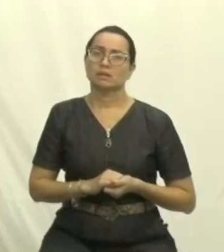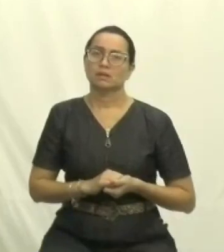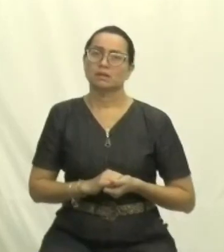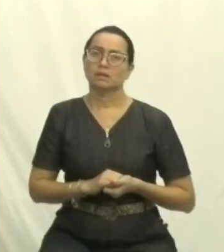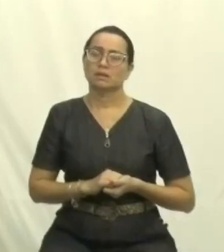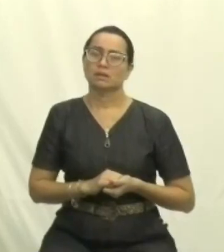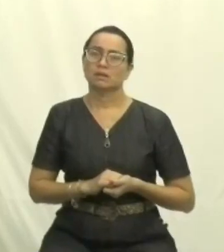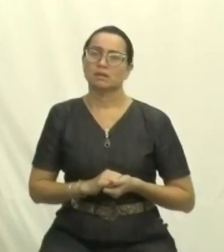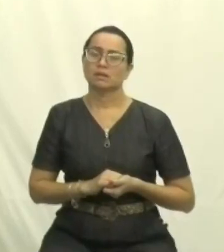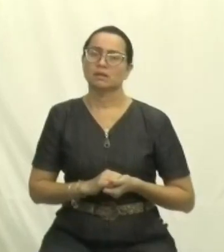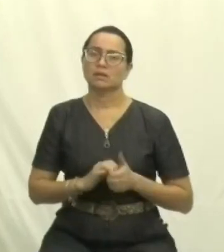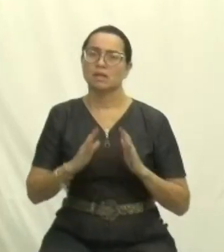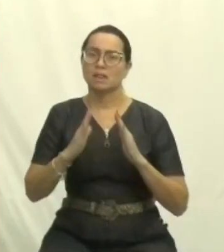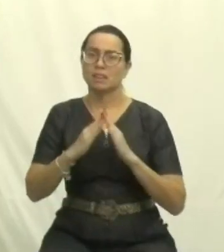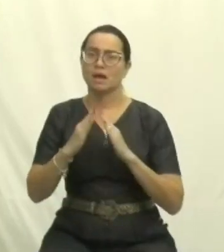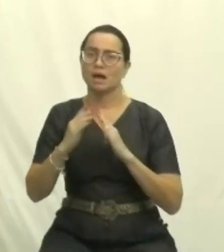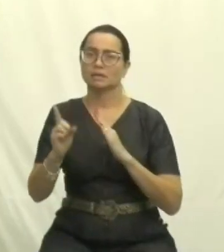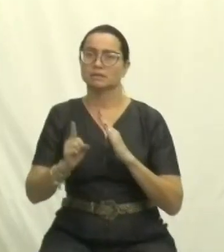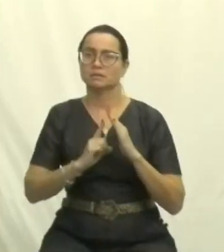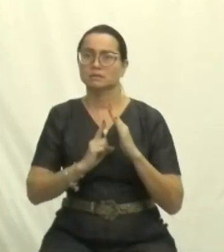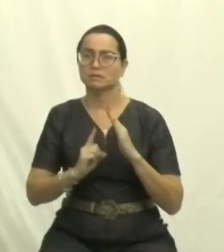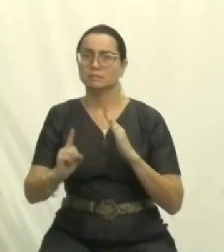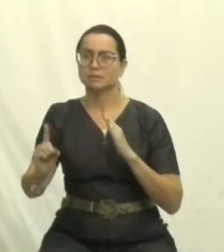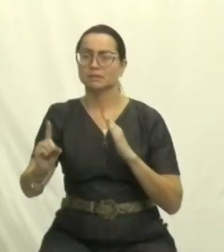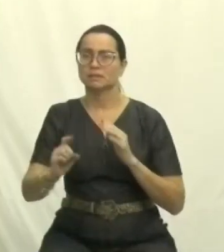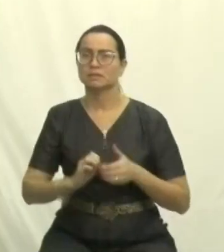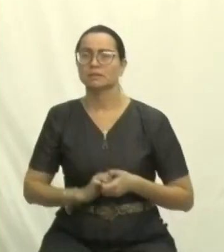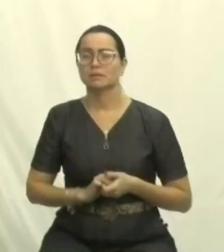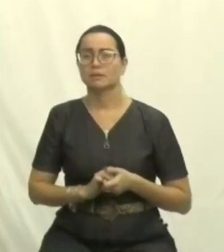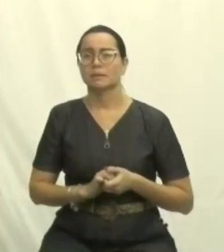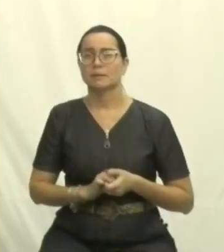da casa de passagem, conhecido como a República,